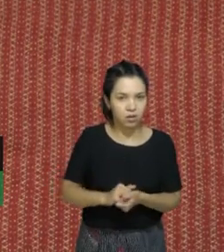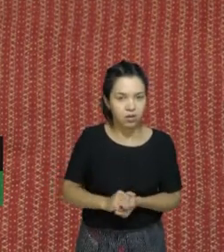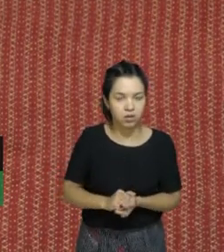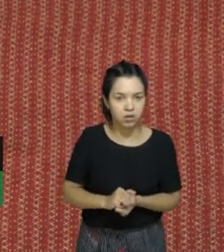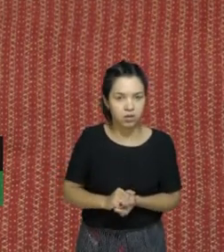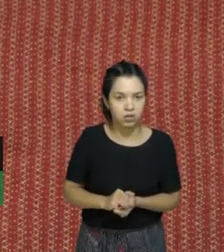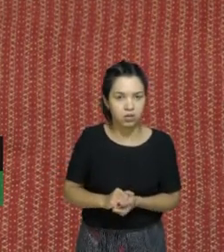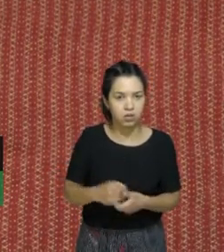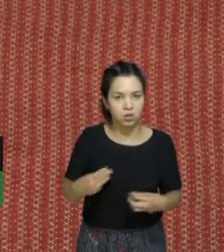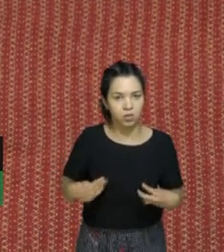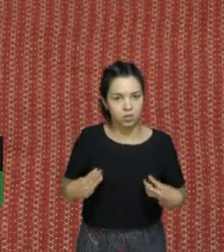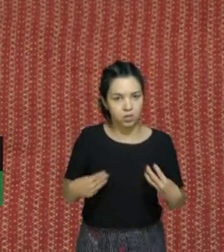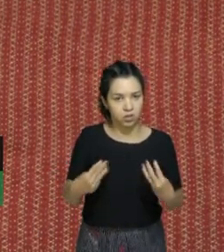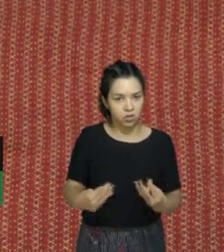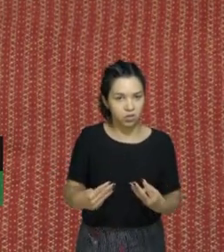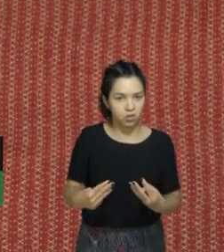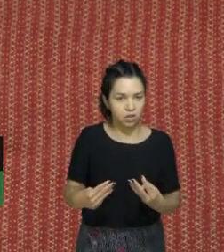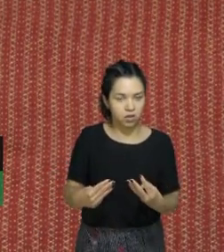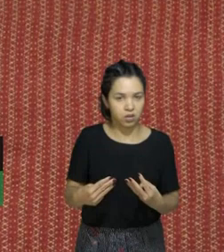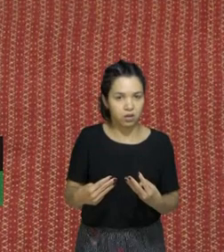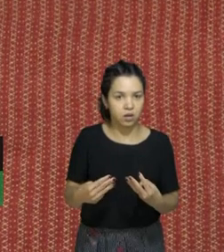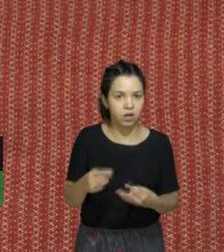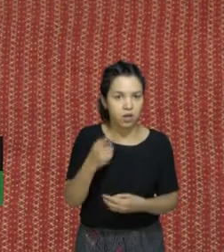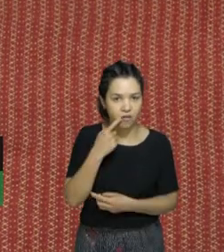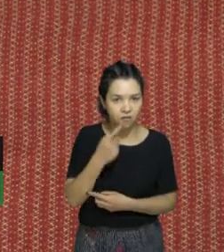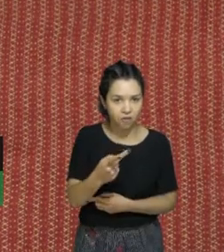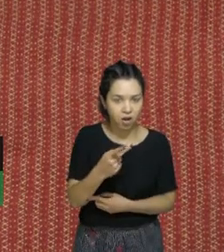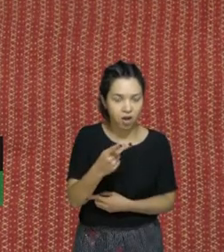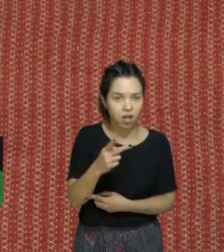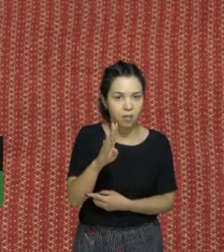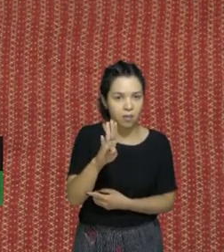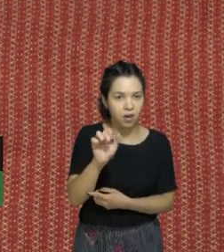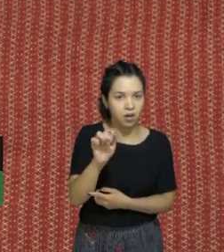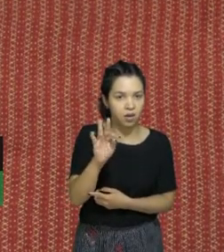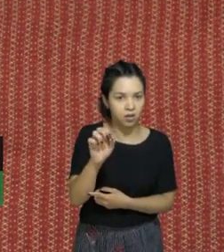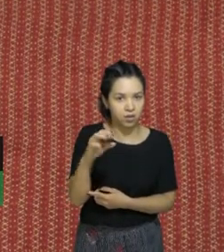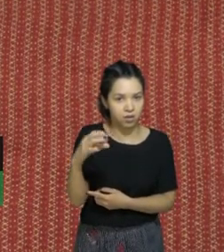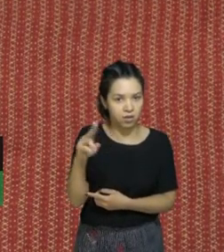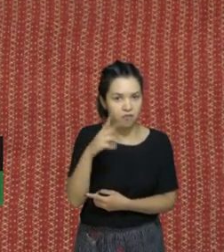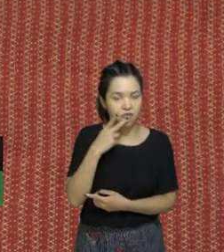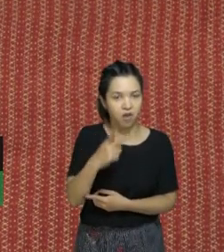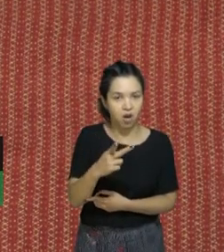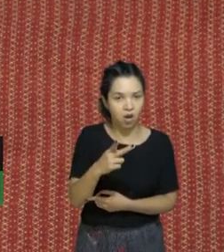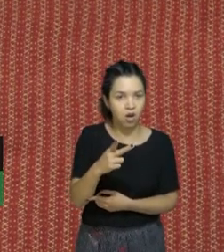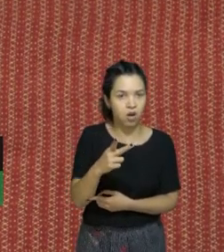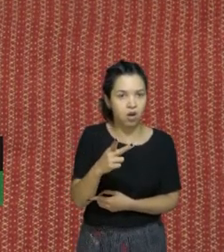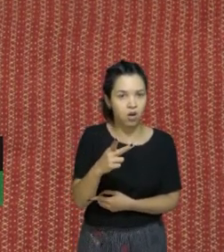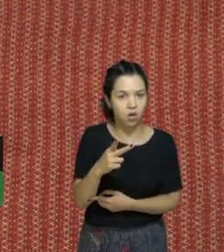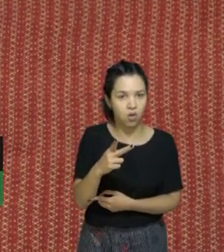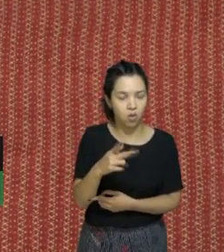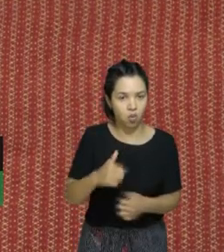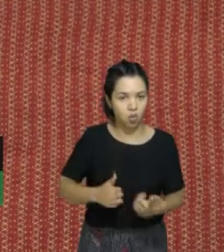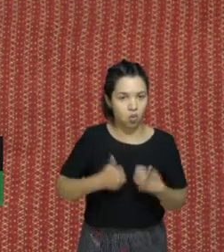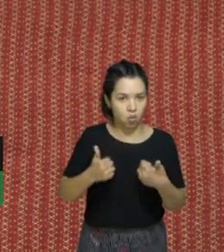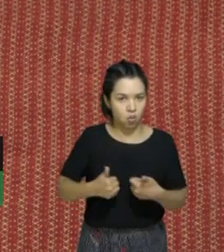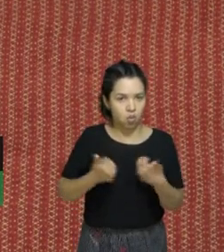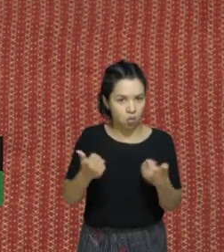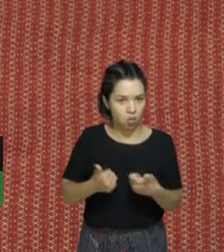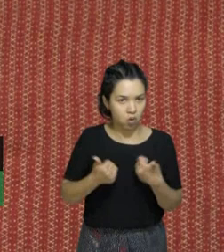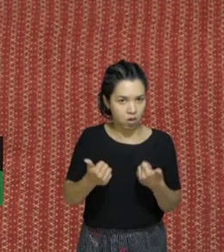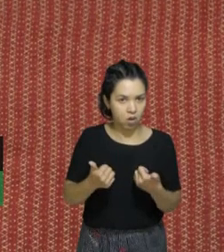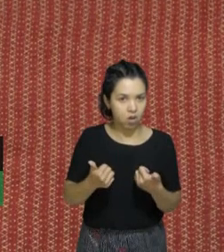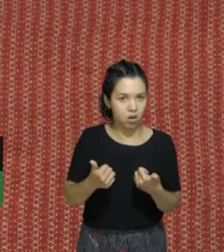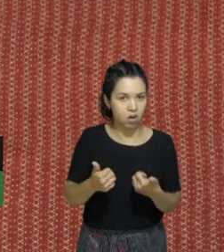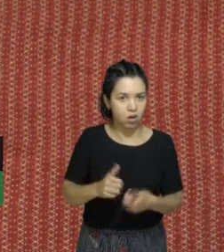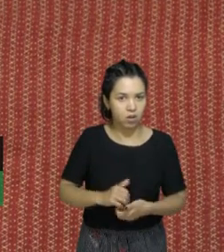sinto constrangido em falar, porque é o nome que eles falam, e falam com orgulho. Né? Eu não me surpreendi em absolutamente nada. Eu esperava